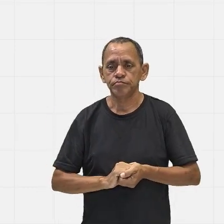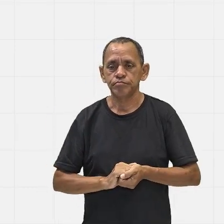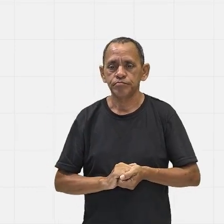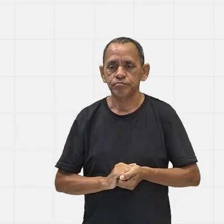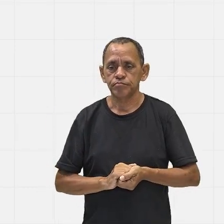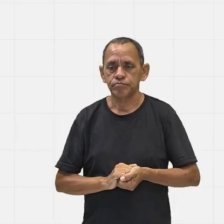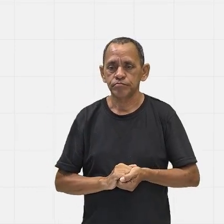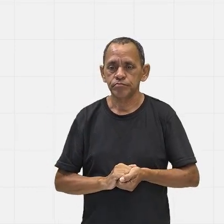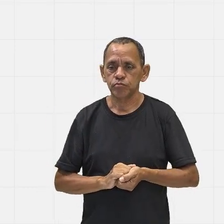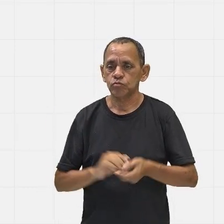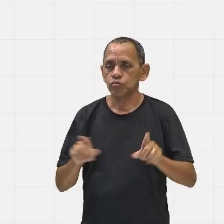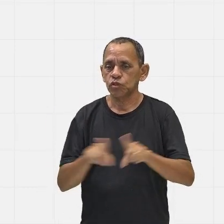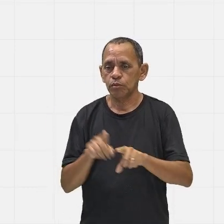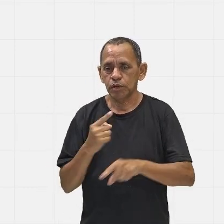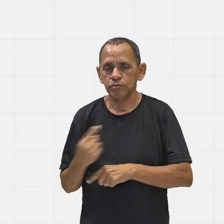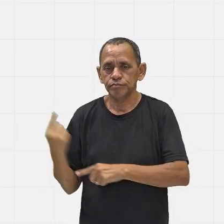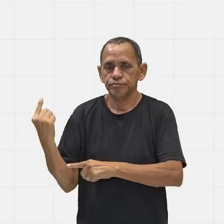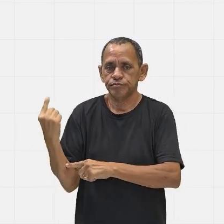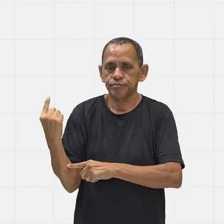Vamos para o próximo item.